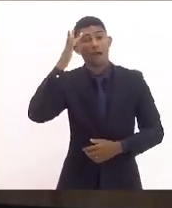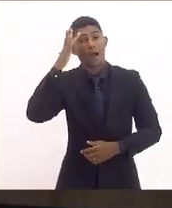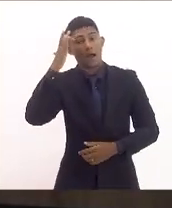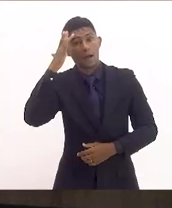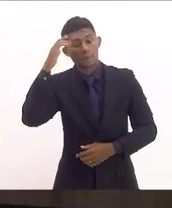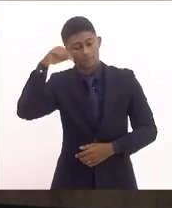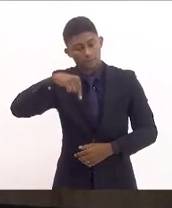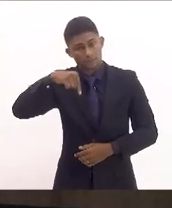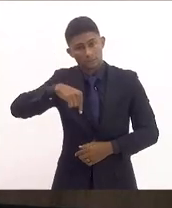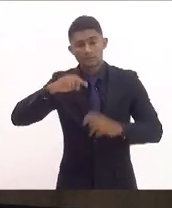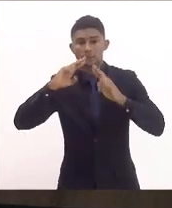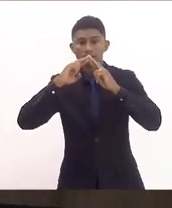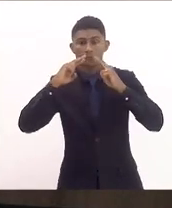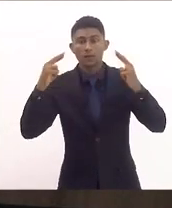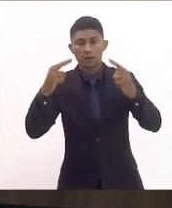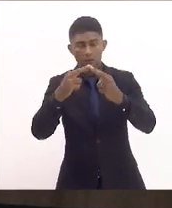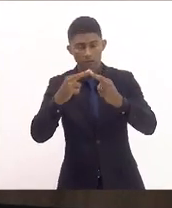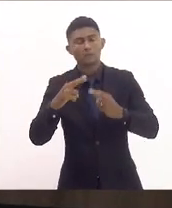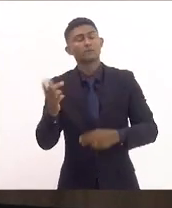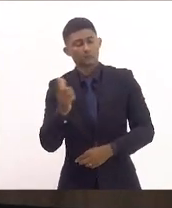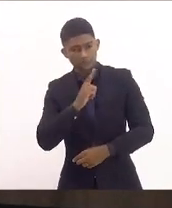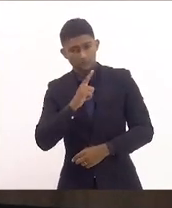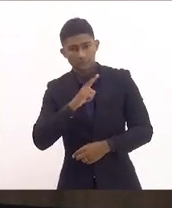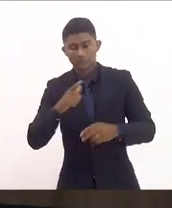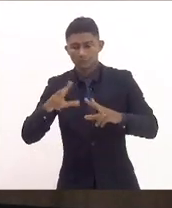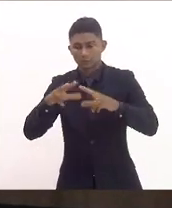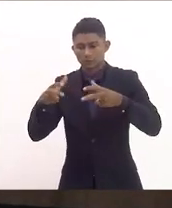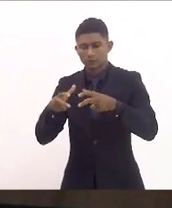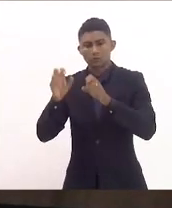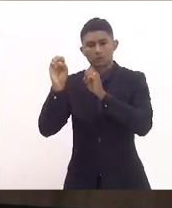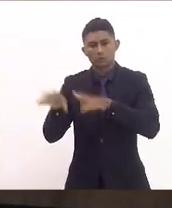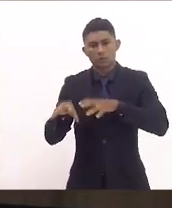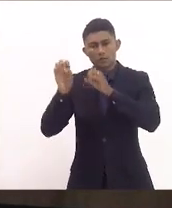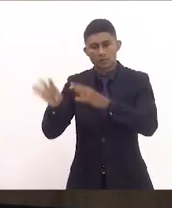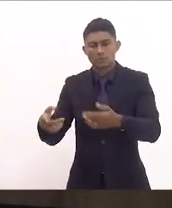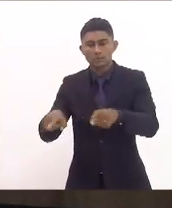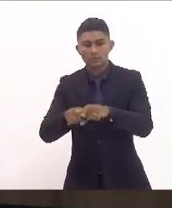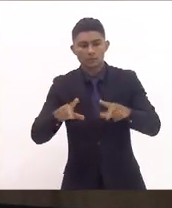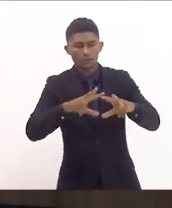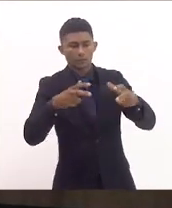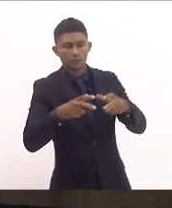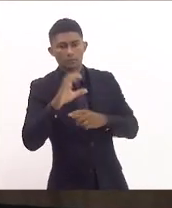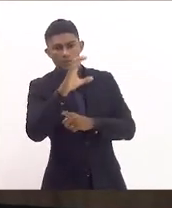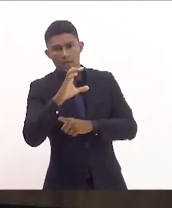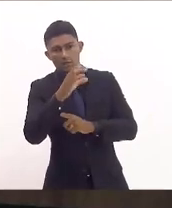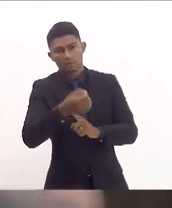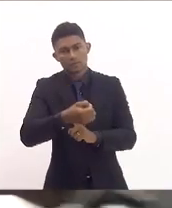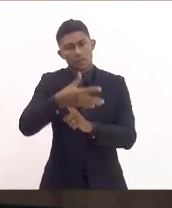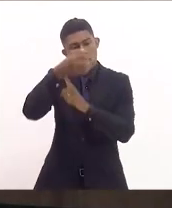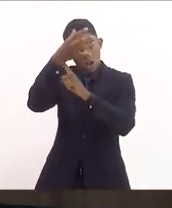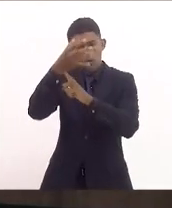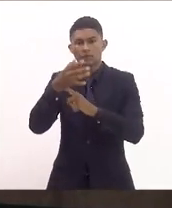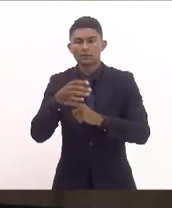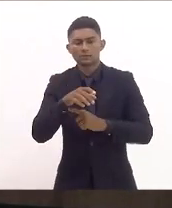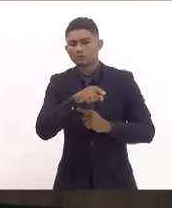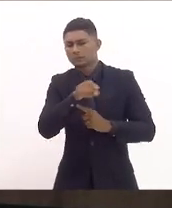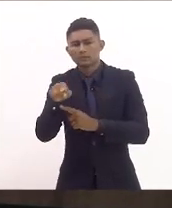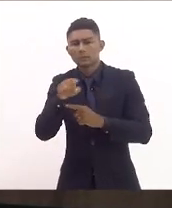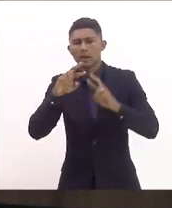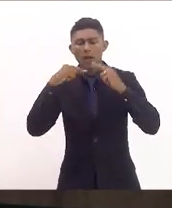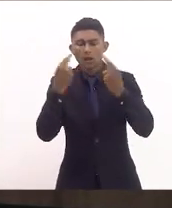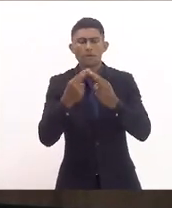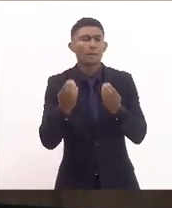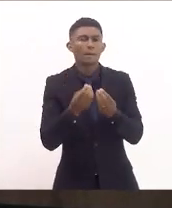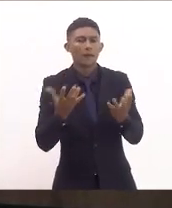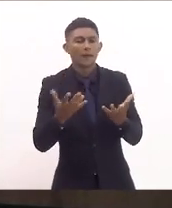vai ter uma audiência pública conjunta da comissão de educação com a comissão licença tecnologia para debater as questões da